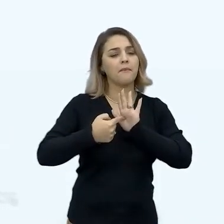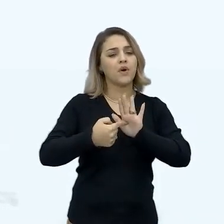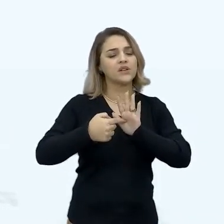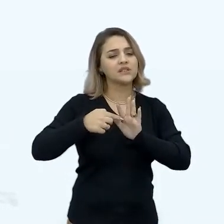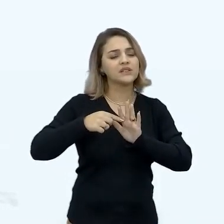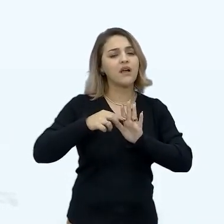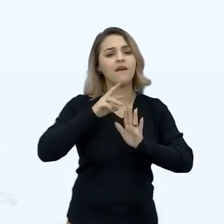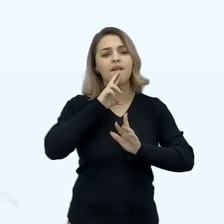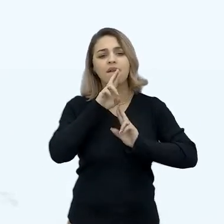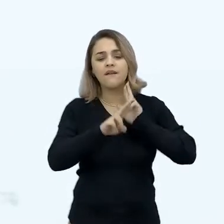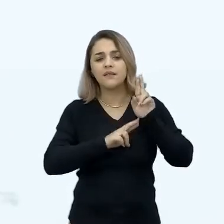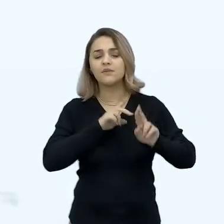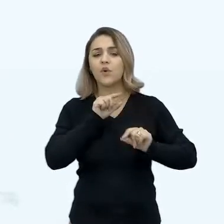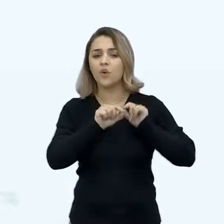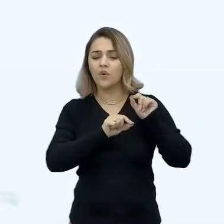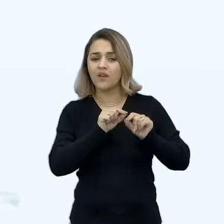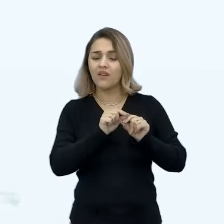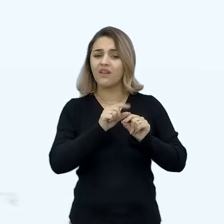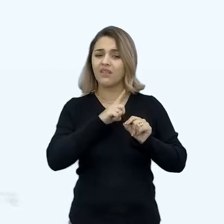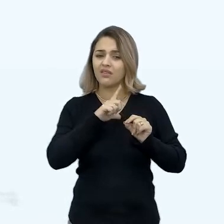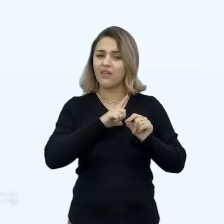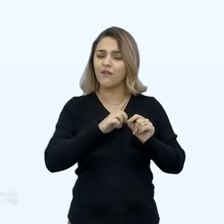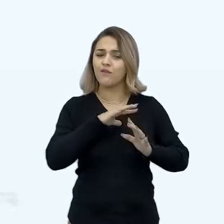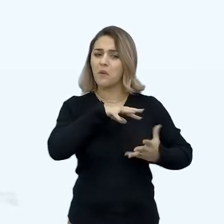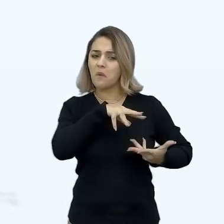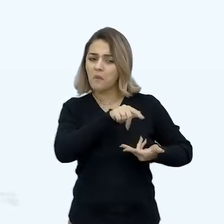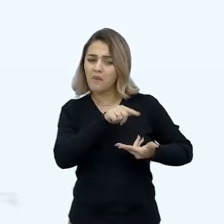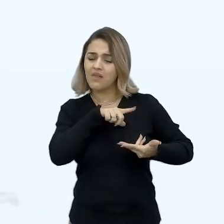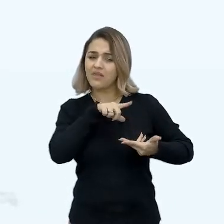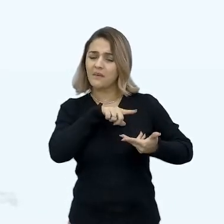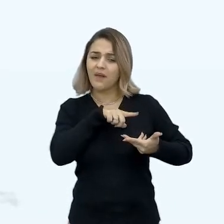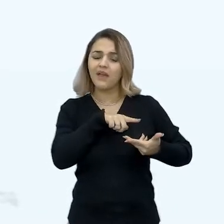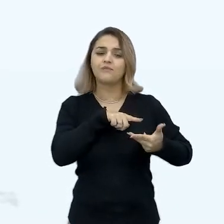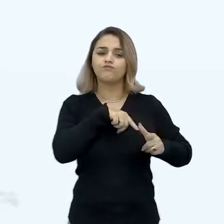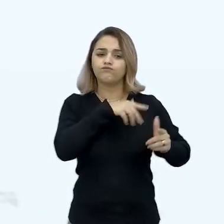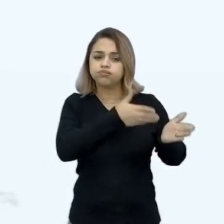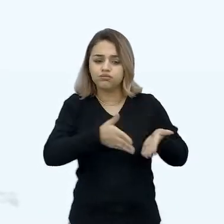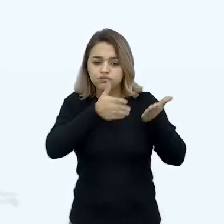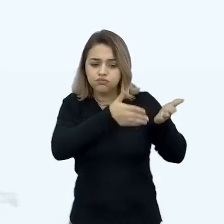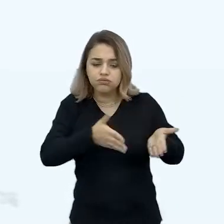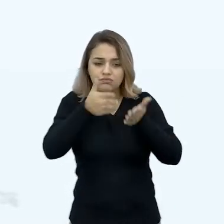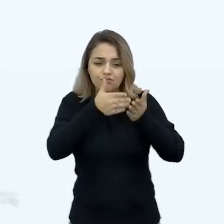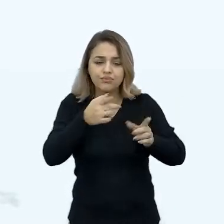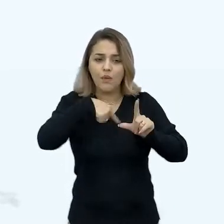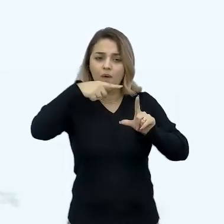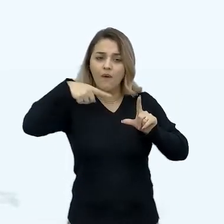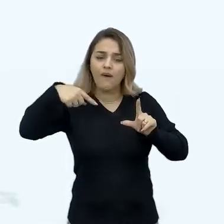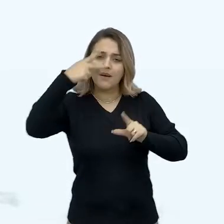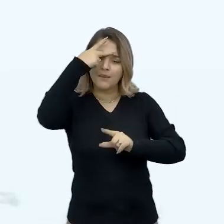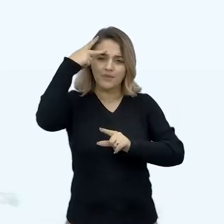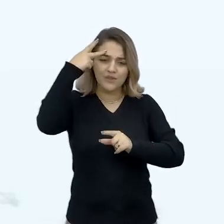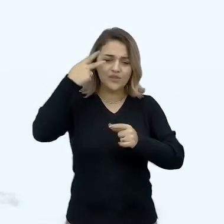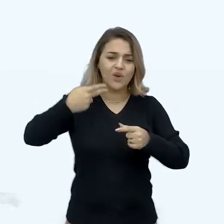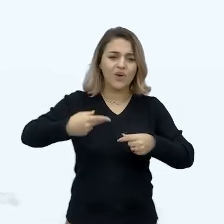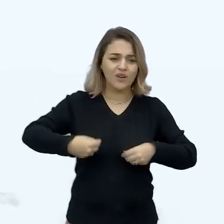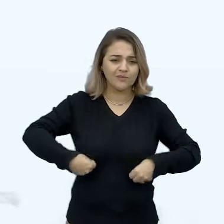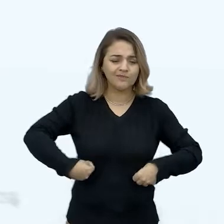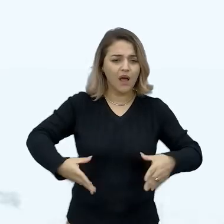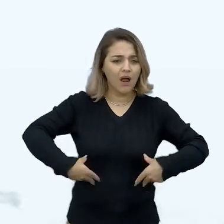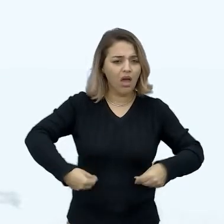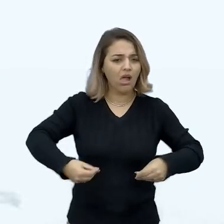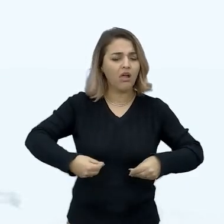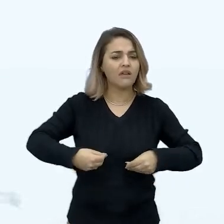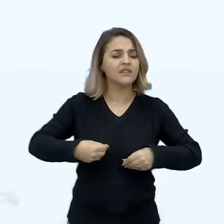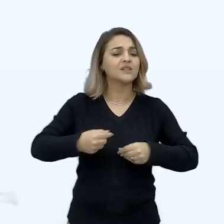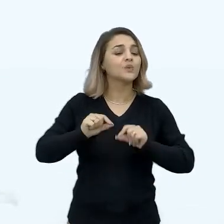do planeta e mostra a escala de produção dos alimentos e como o homem está levando a natureza ao seu limite de